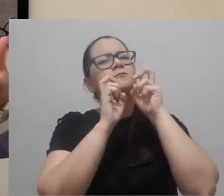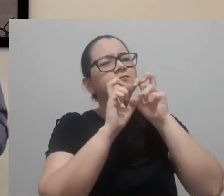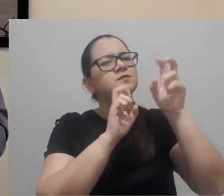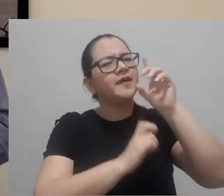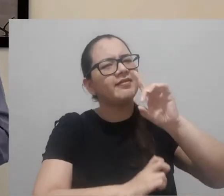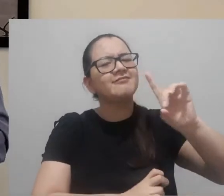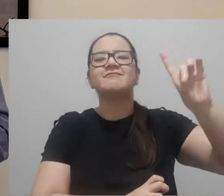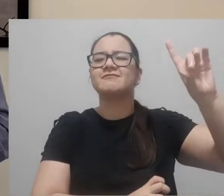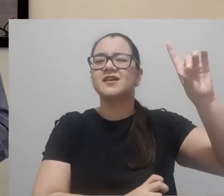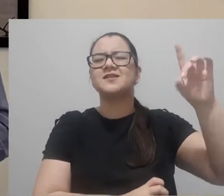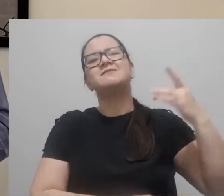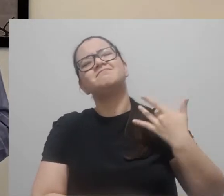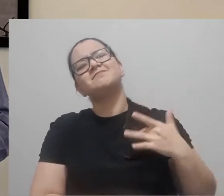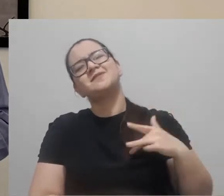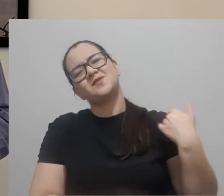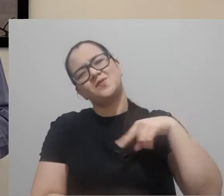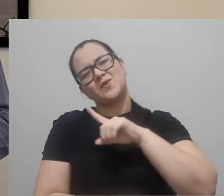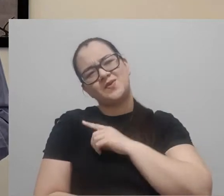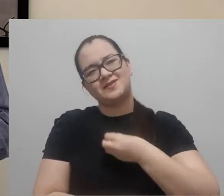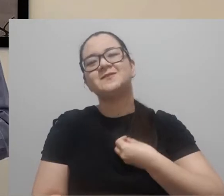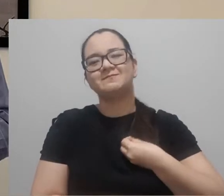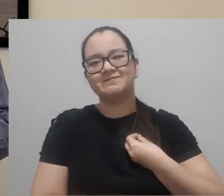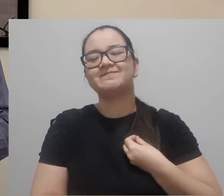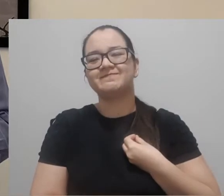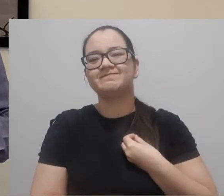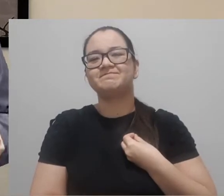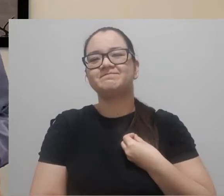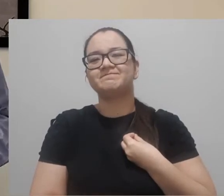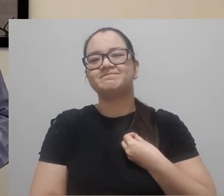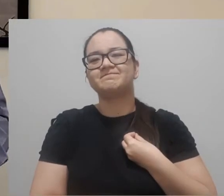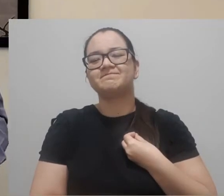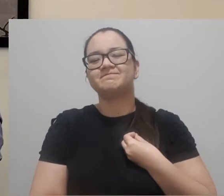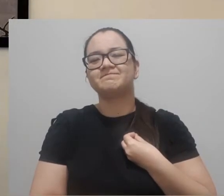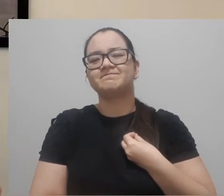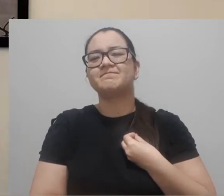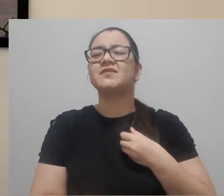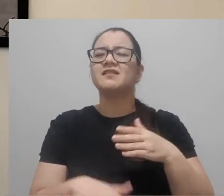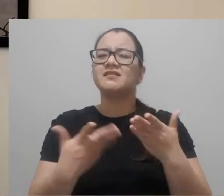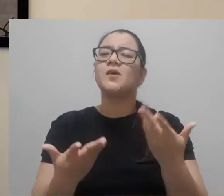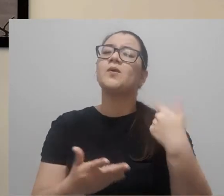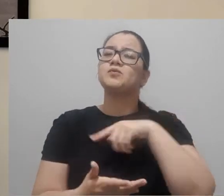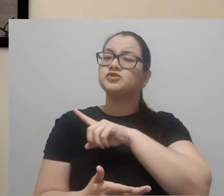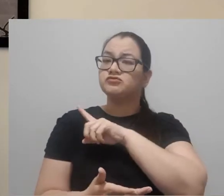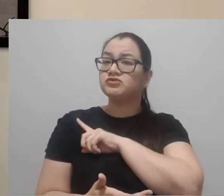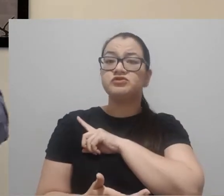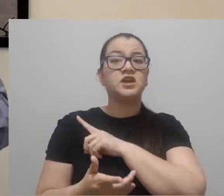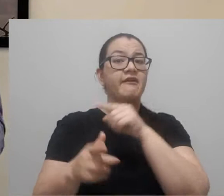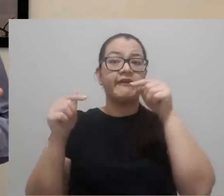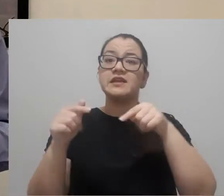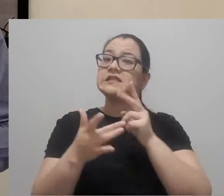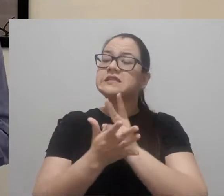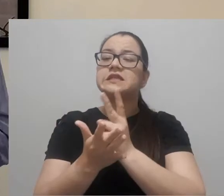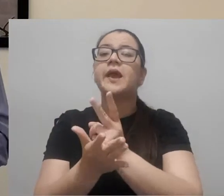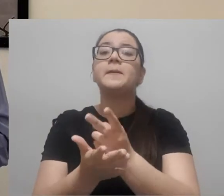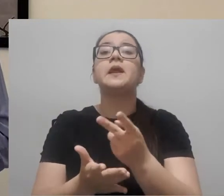para que o Senhor tenha misericórdia de nós. Quero dizer que nós estamos à disposição, nós não